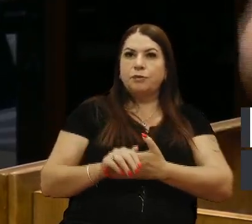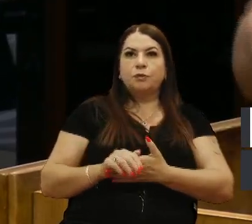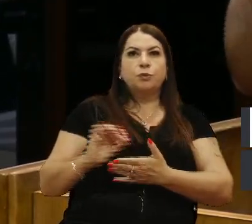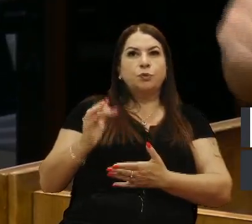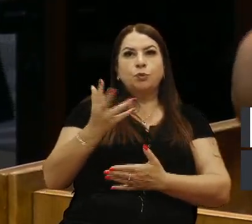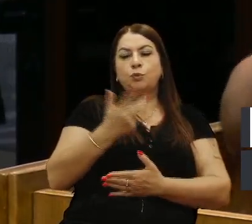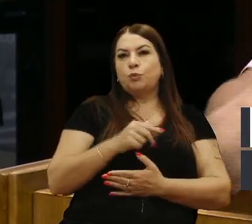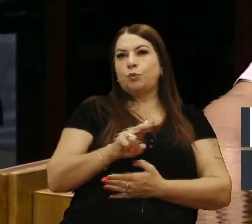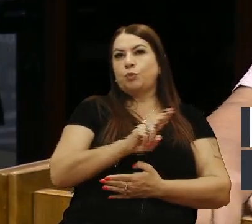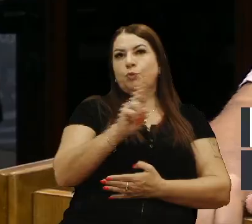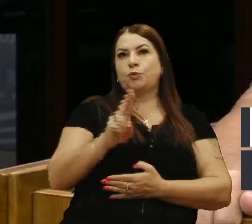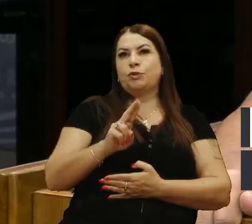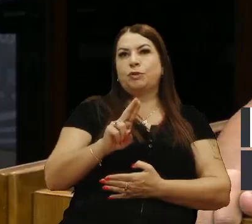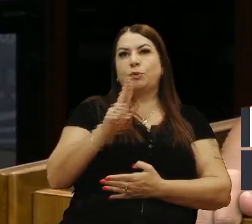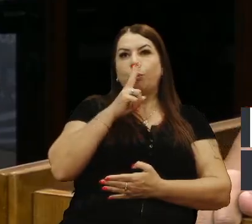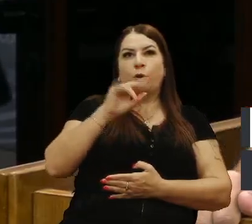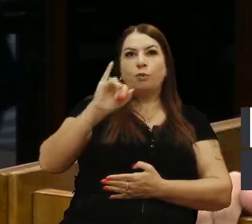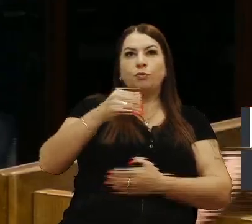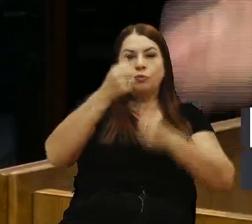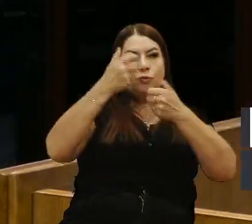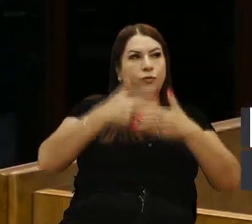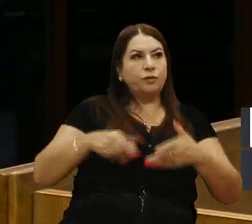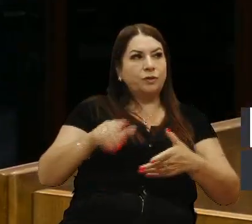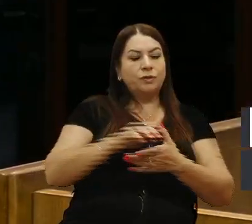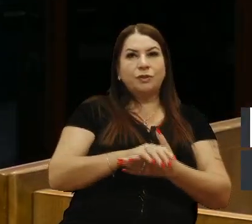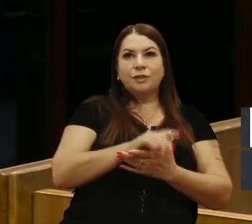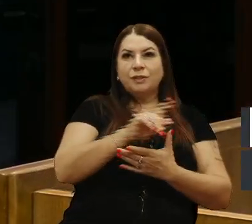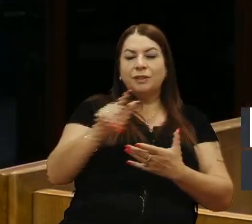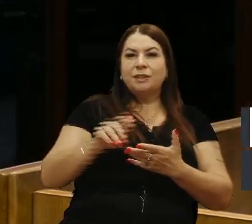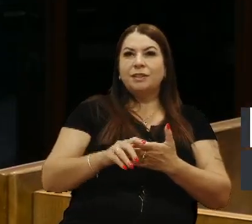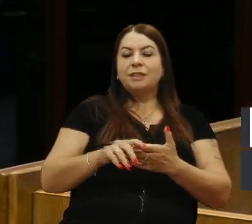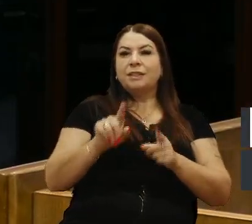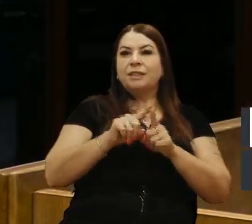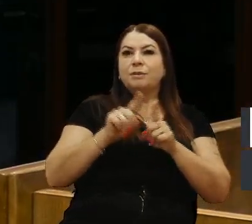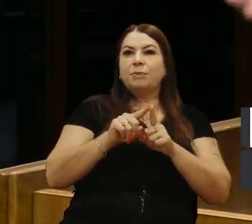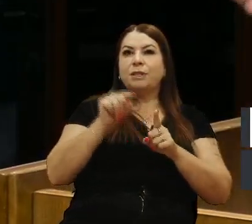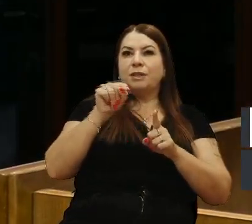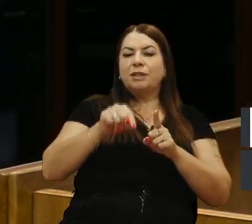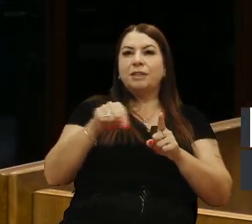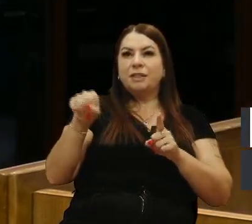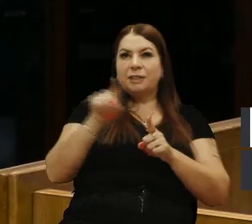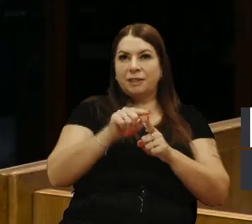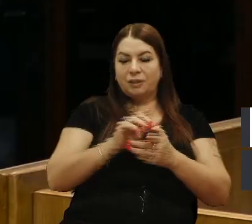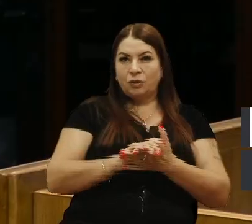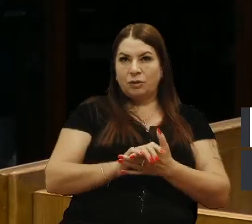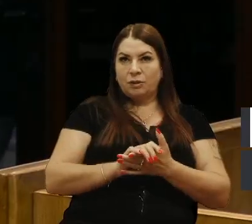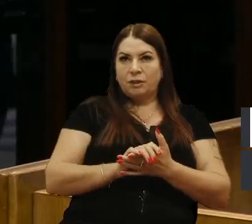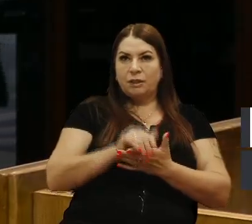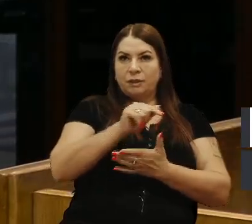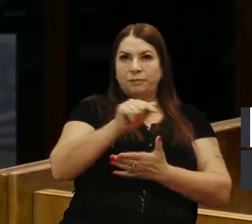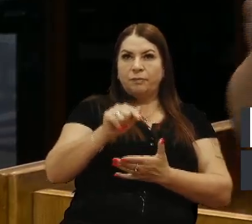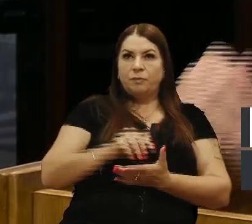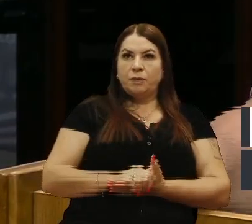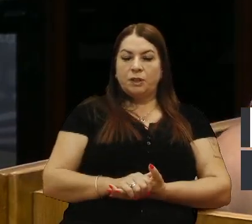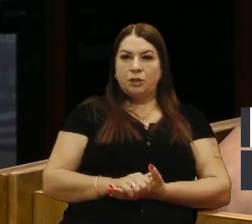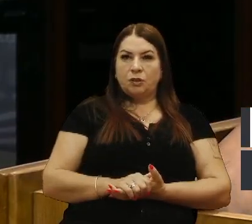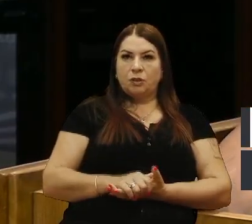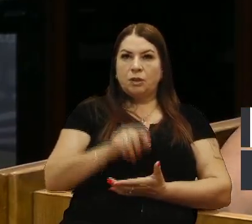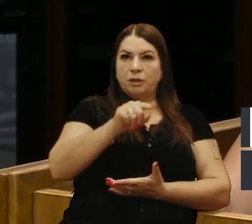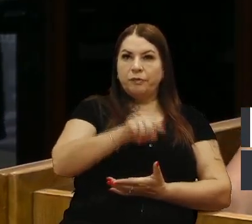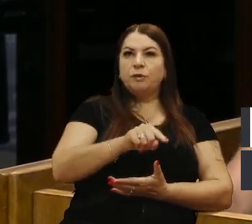tudo é utilizado como justificativa. O caso presente apresentado nesse pedido